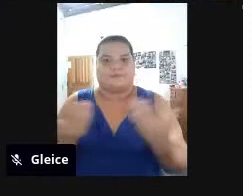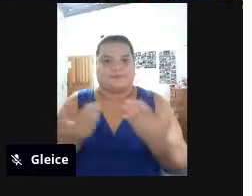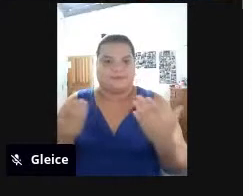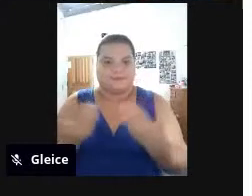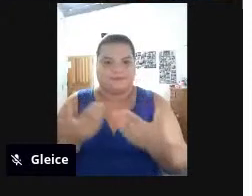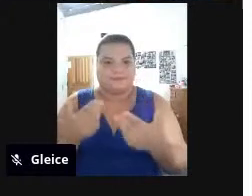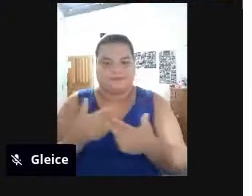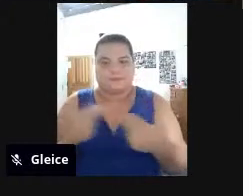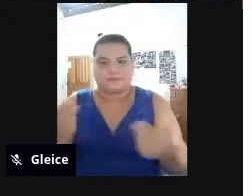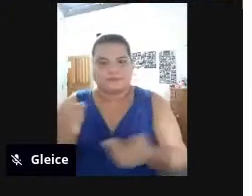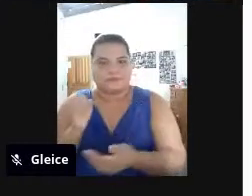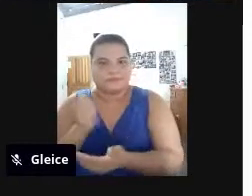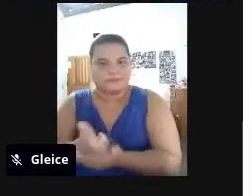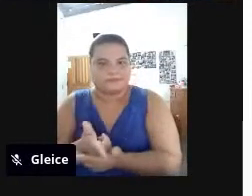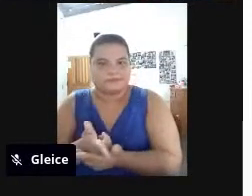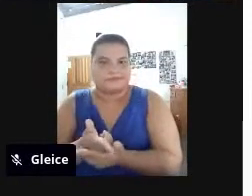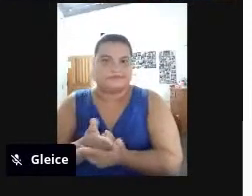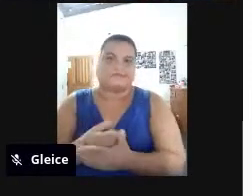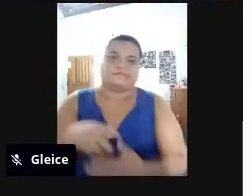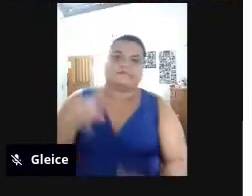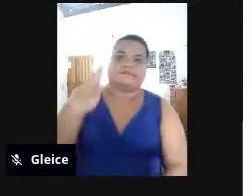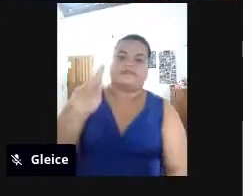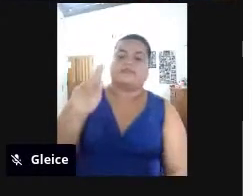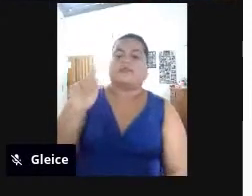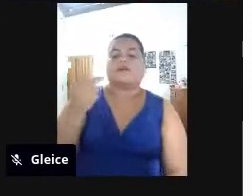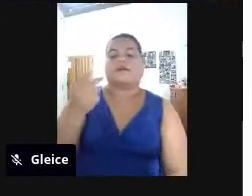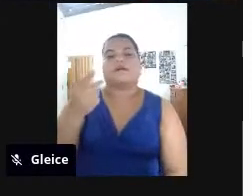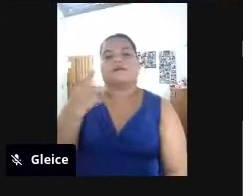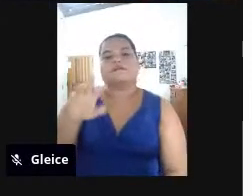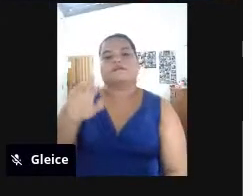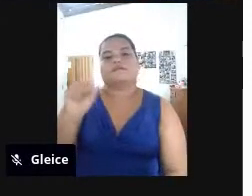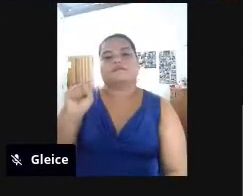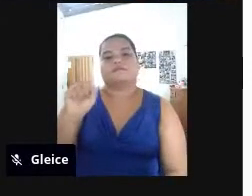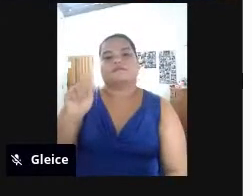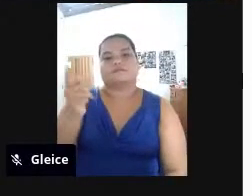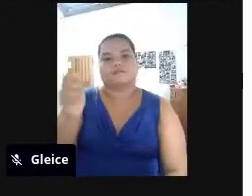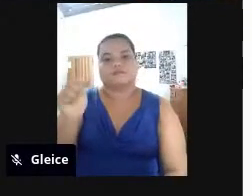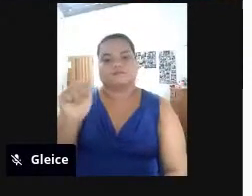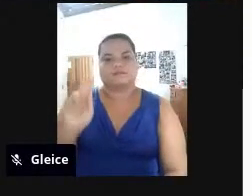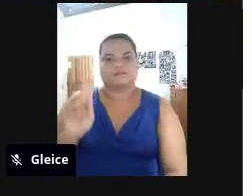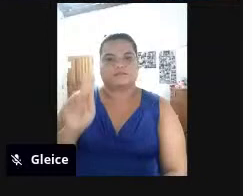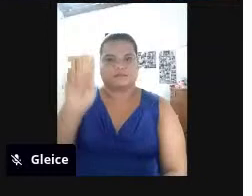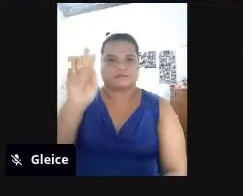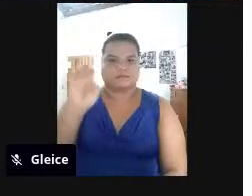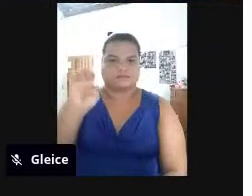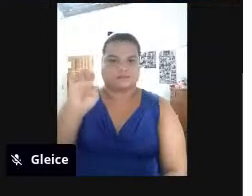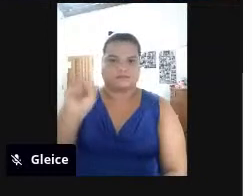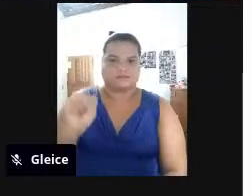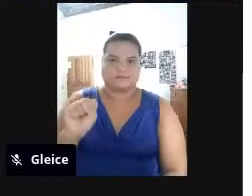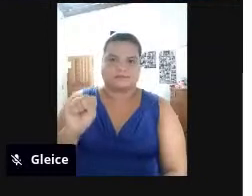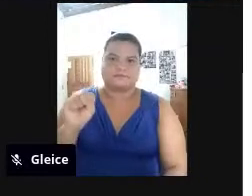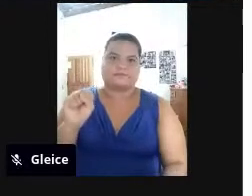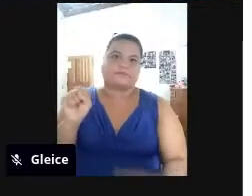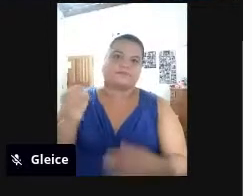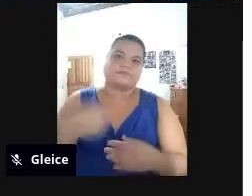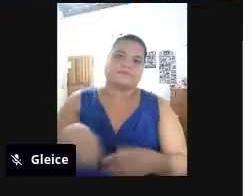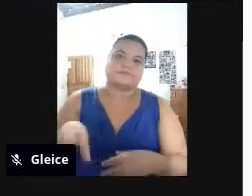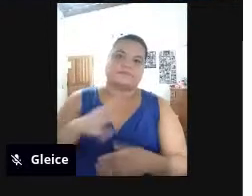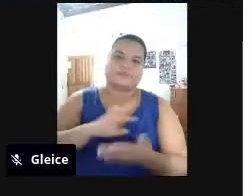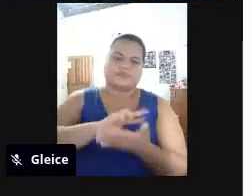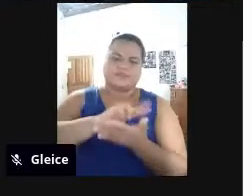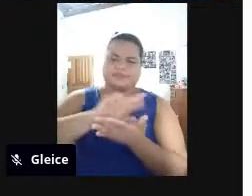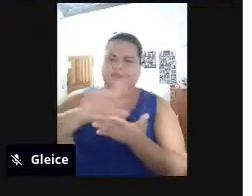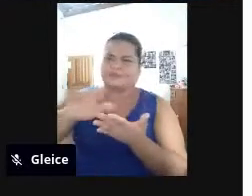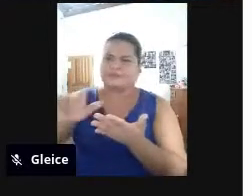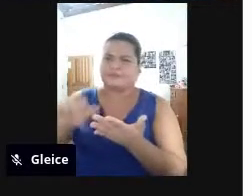como shakes proteicos, como da Bio2, Vida Veg, diversos, barras proteicas, snacks